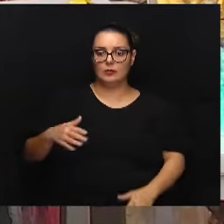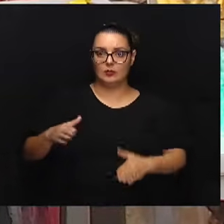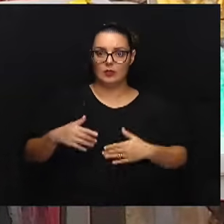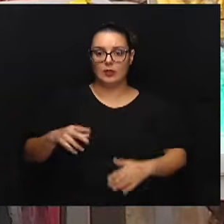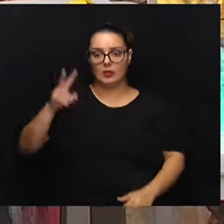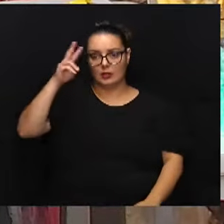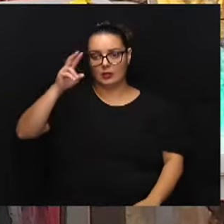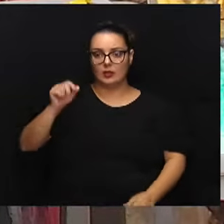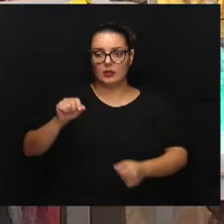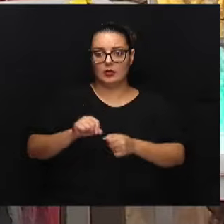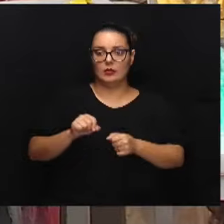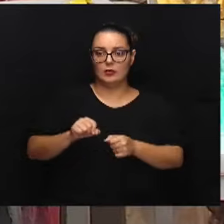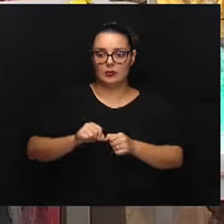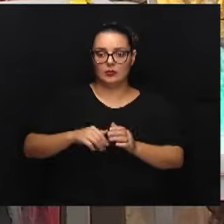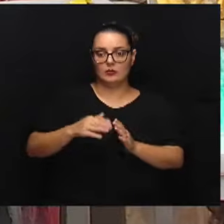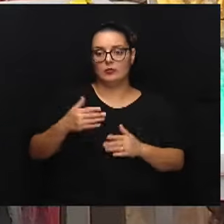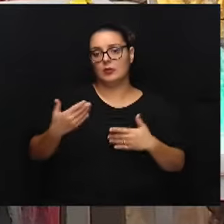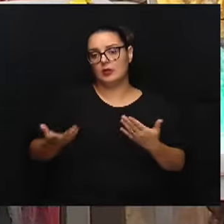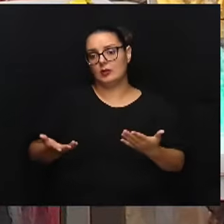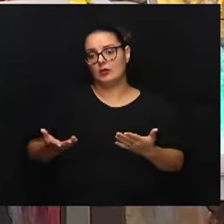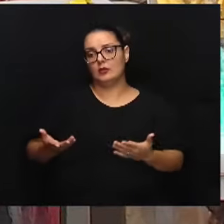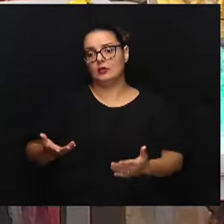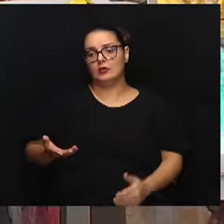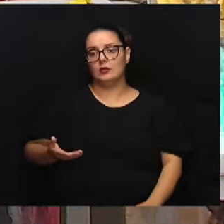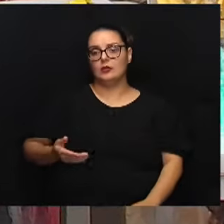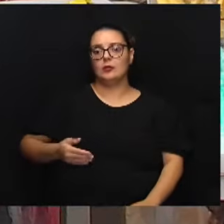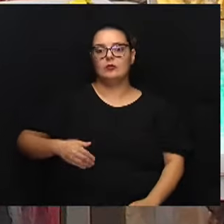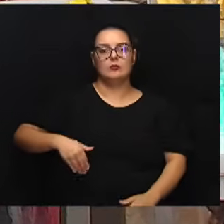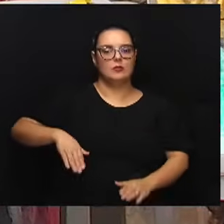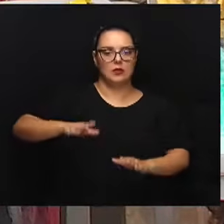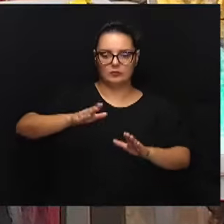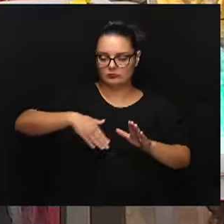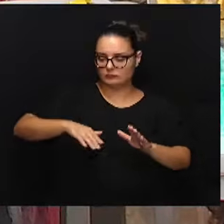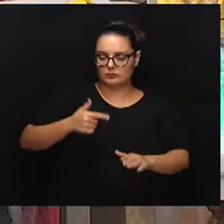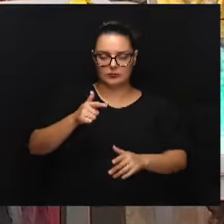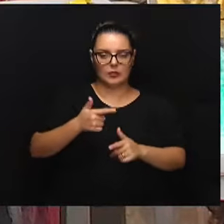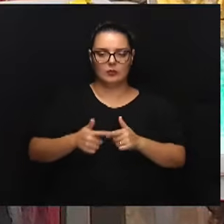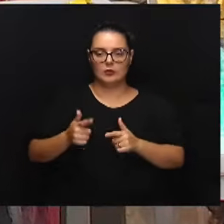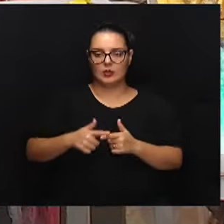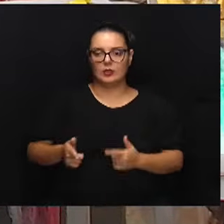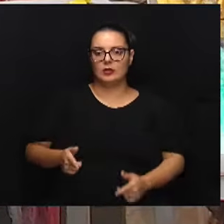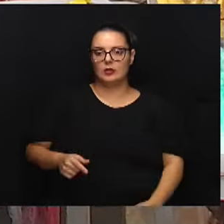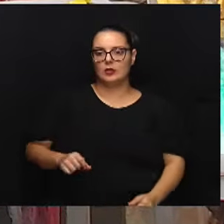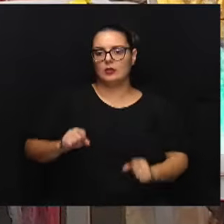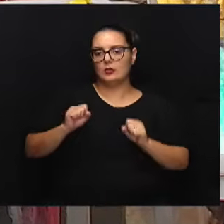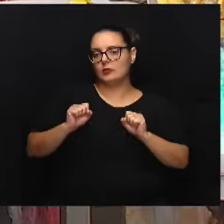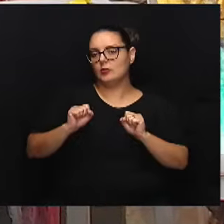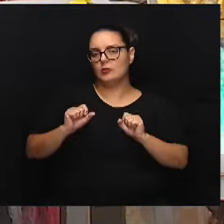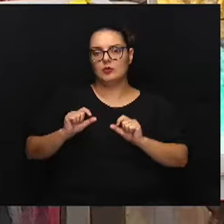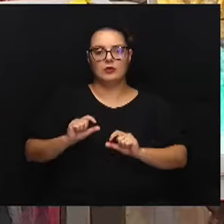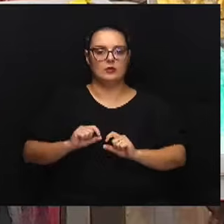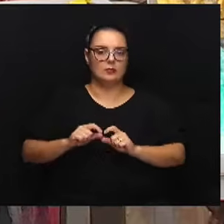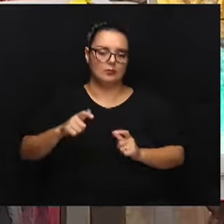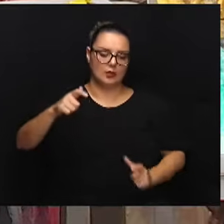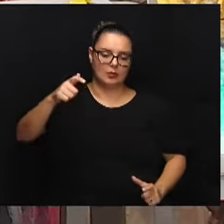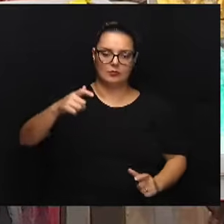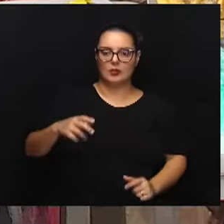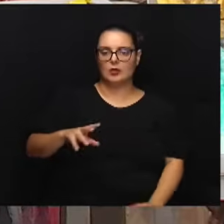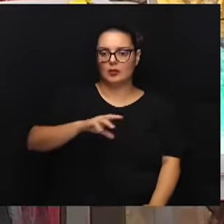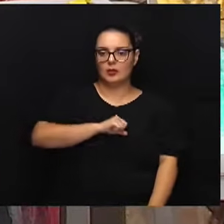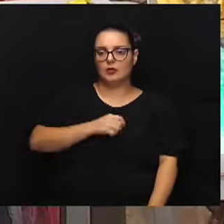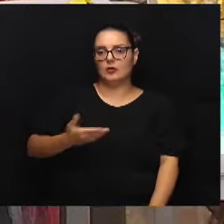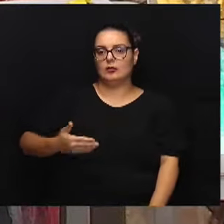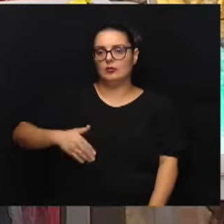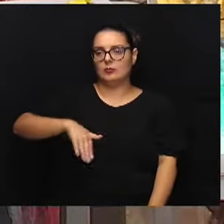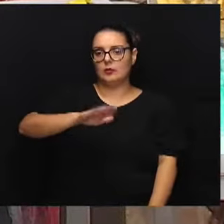aqui? Mas com o pincel, com a tinta, vocês podem descer, não tem nenhum problema. Ó. Eu quero fazer um pouquinho maior. Gostei mais com o